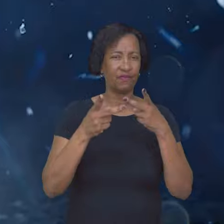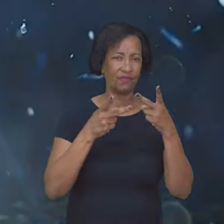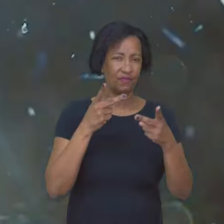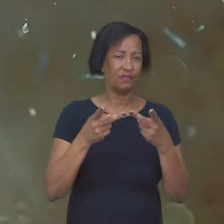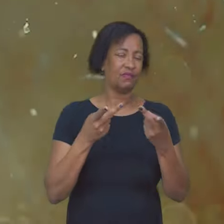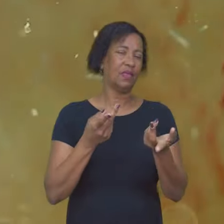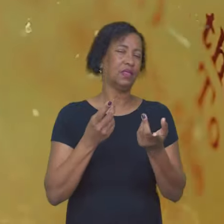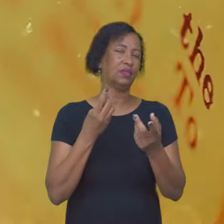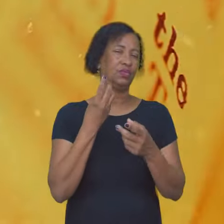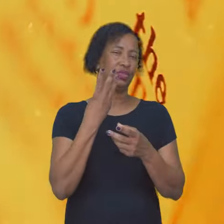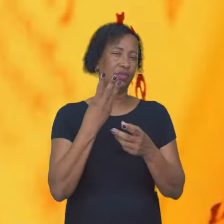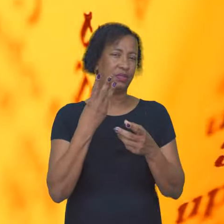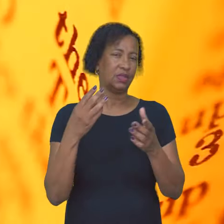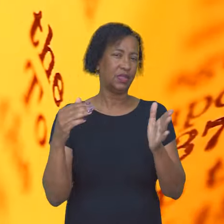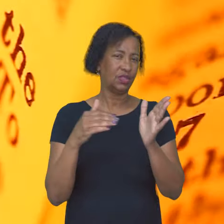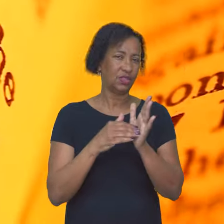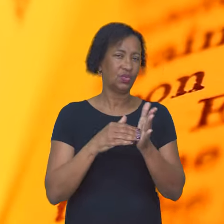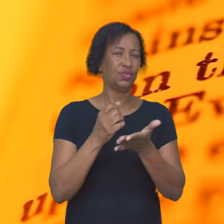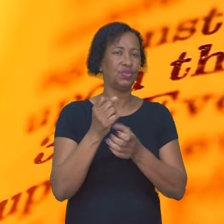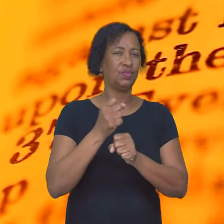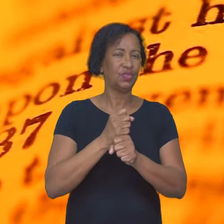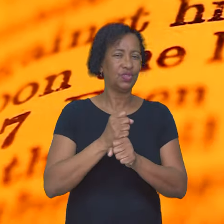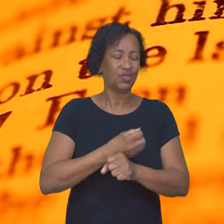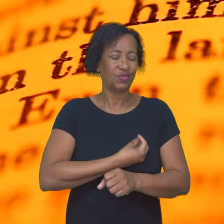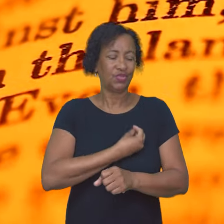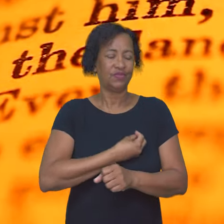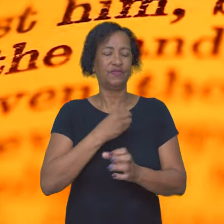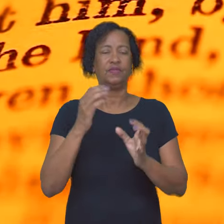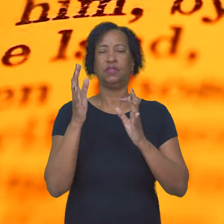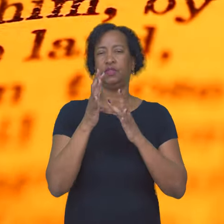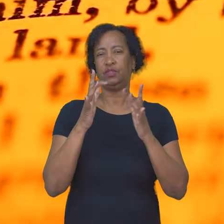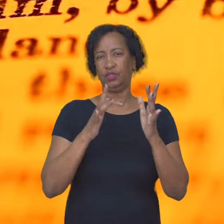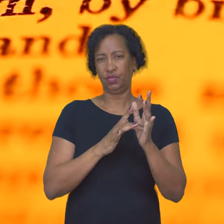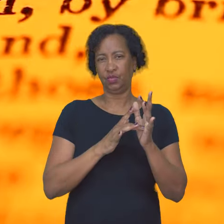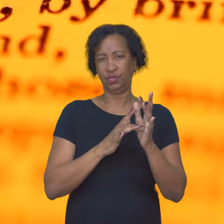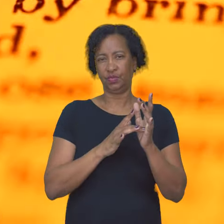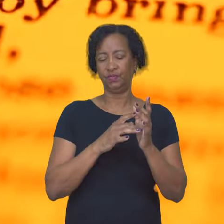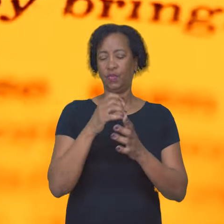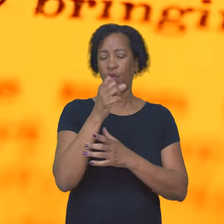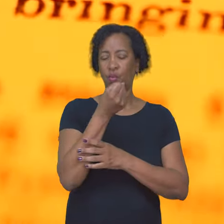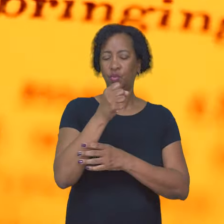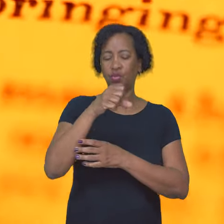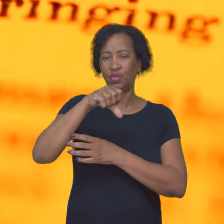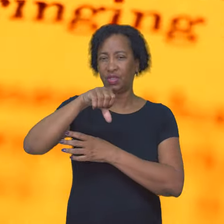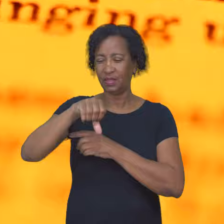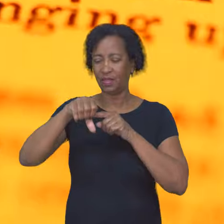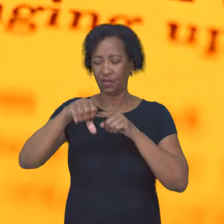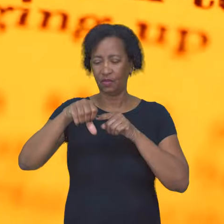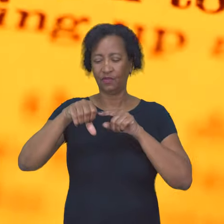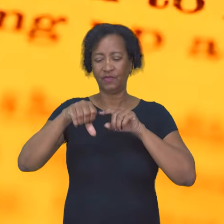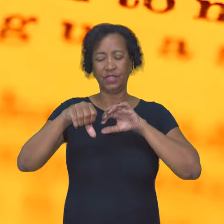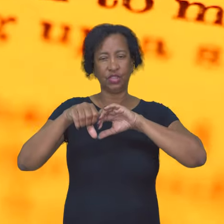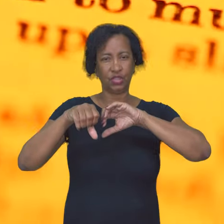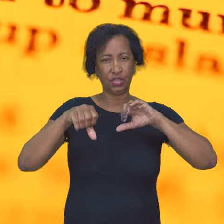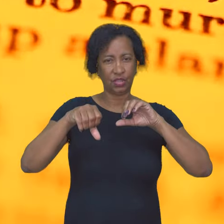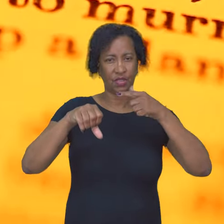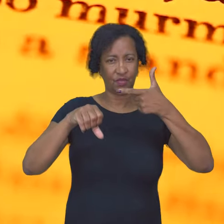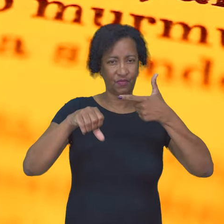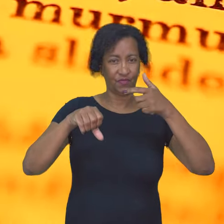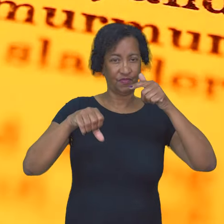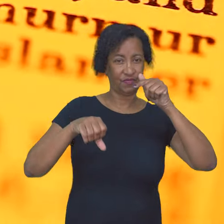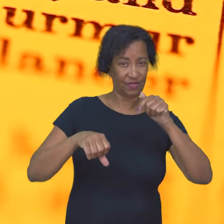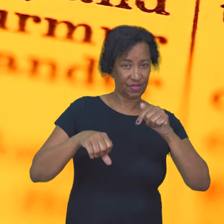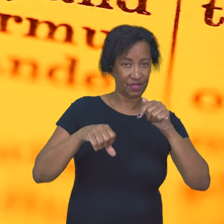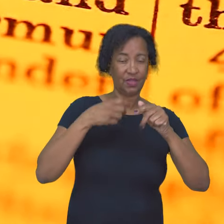três últimos anos de vida de Jesus destes 89 capítulos 27 falam sobre